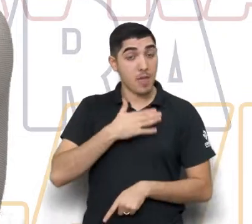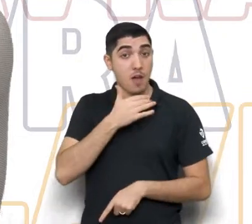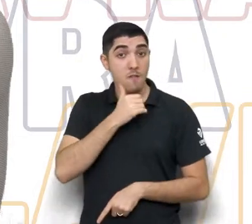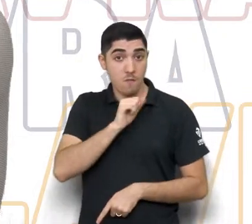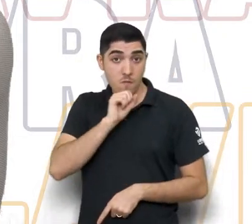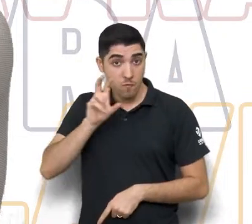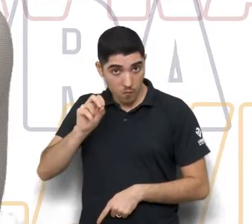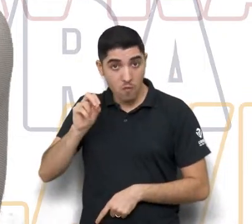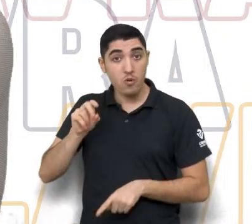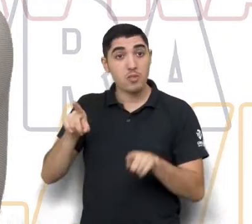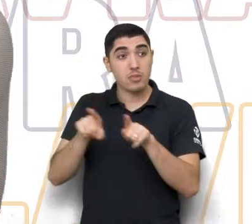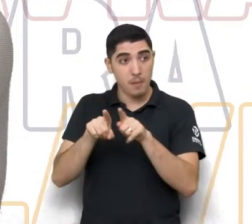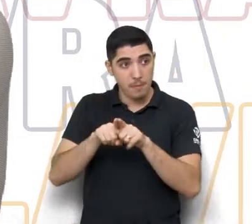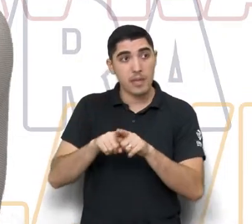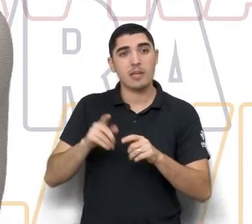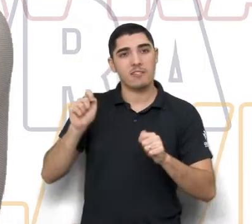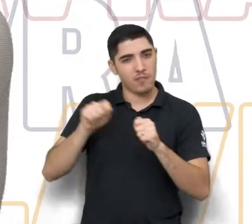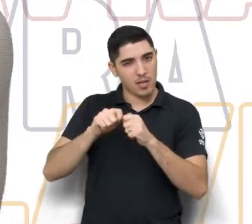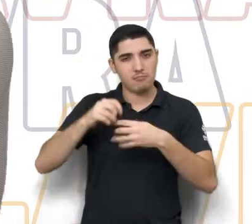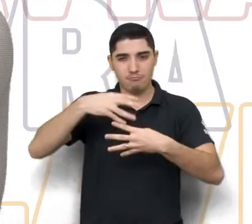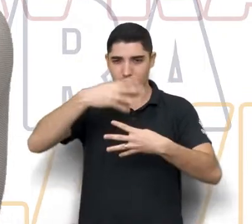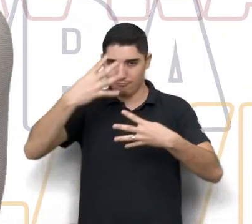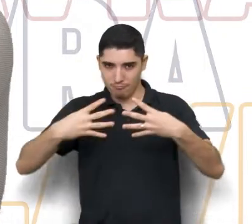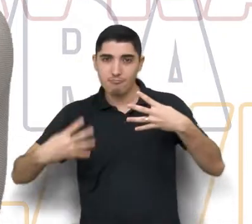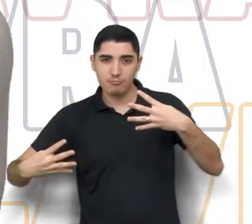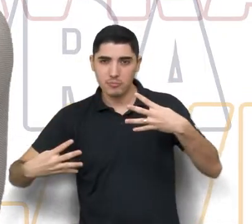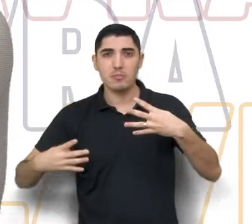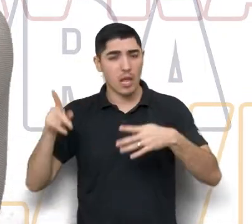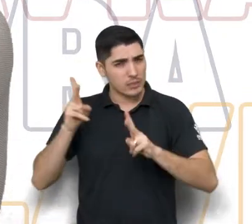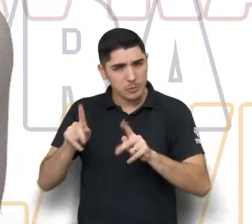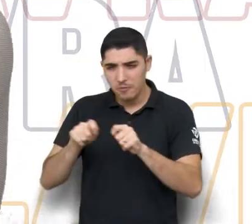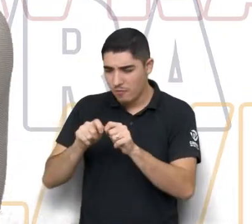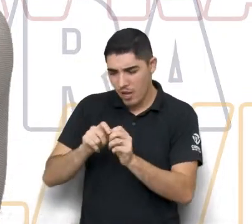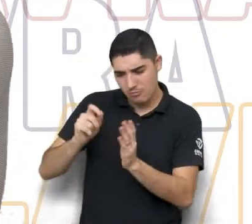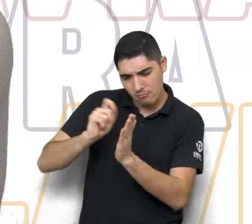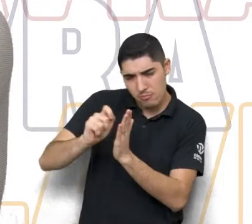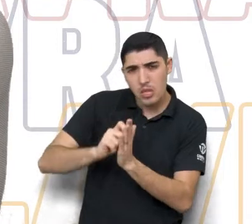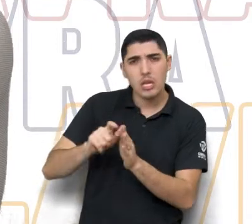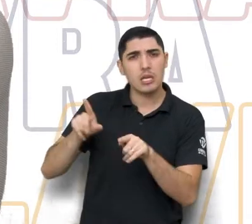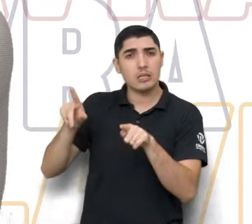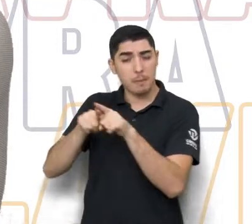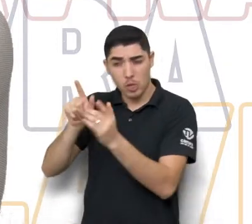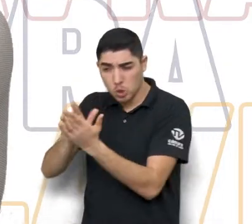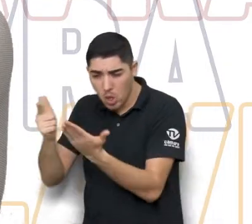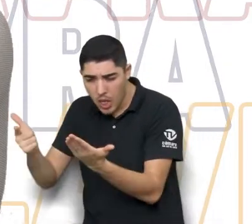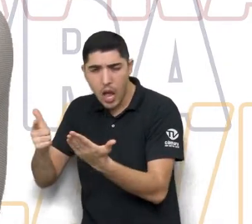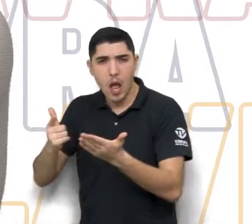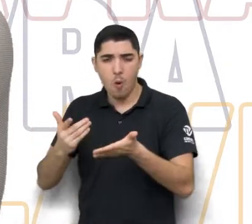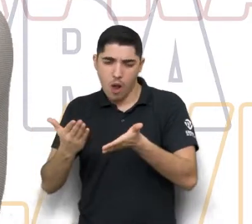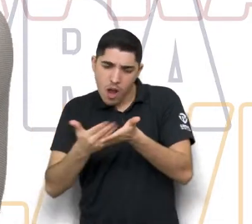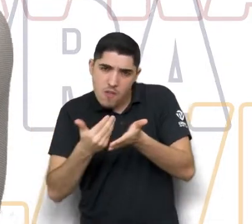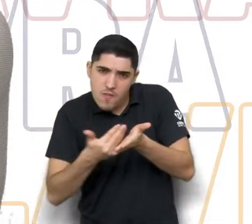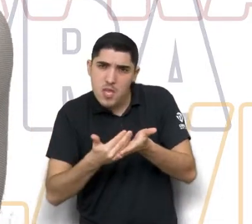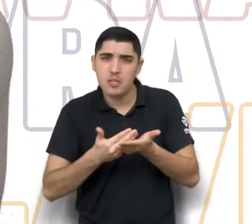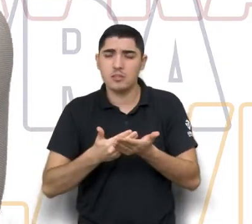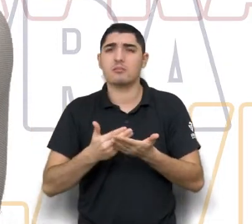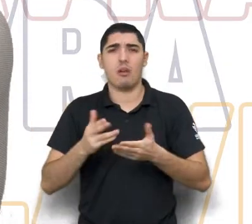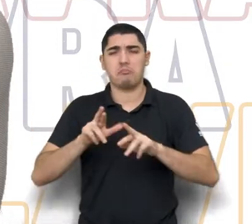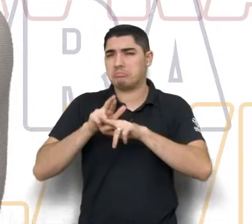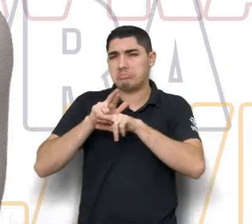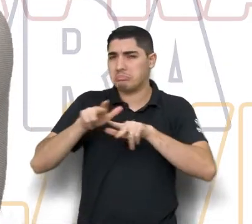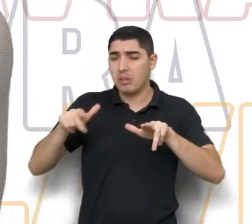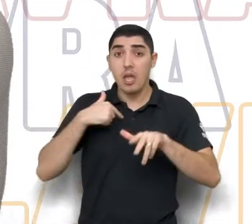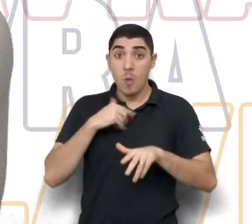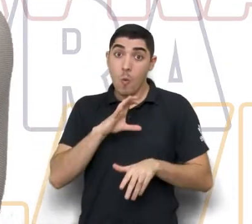era uma sonetista, a minha avó também era uma leitora inveterada, lia tudo, lia jornal, lia revista, eu gostava de